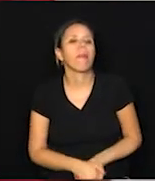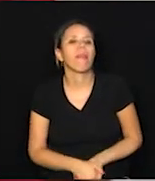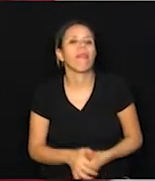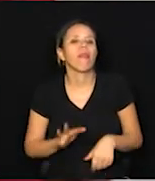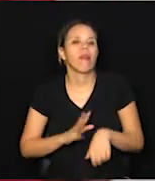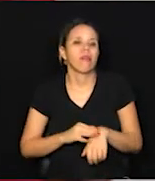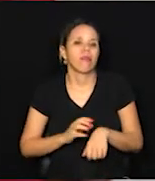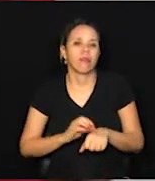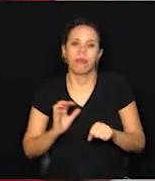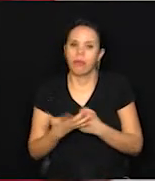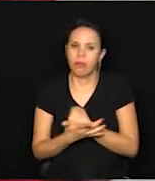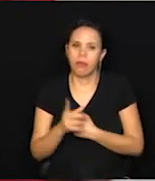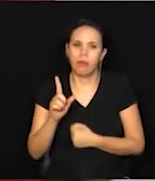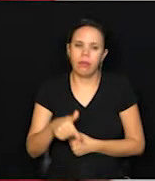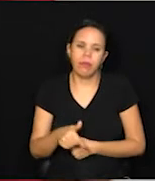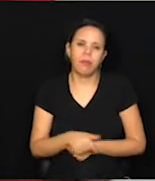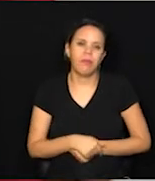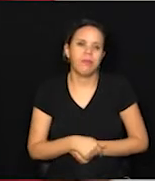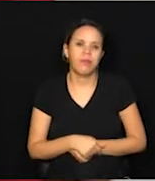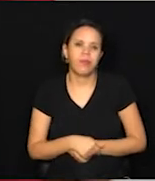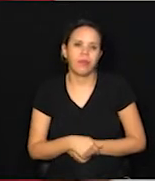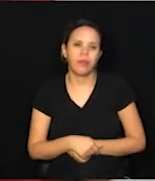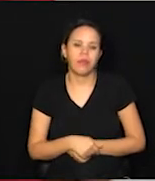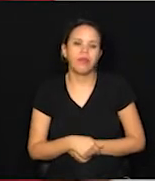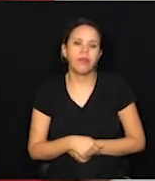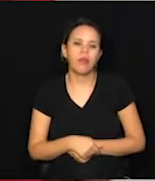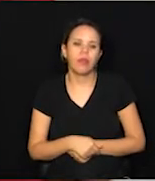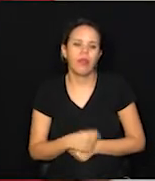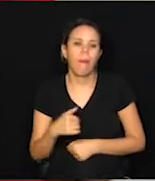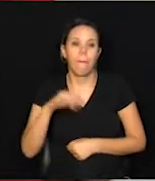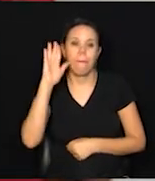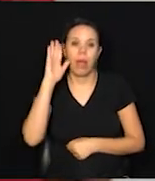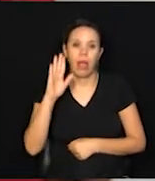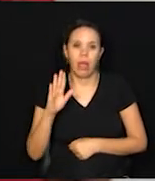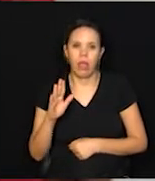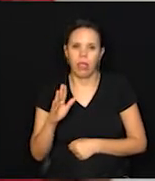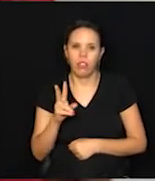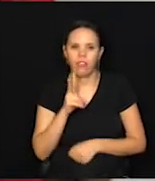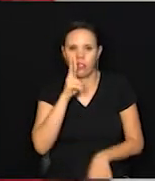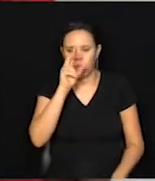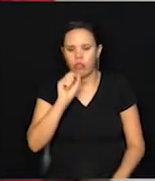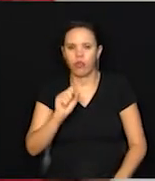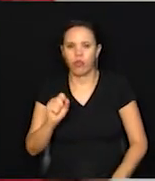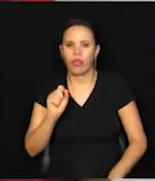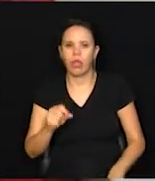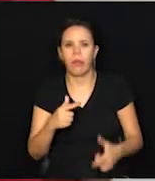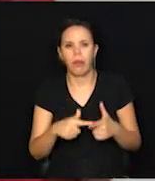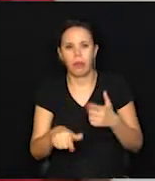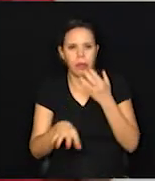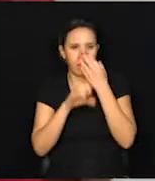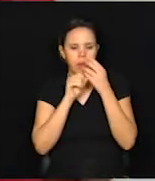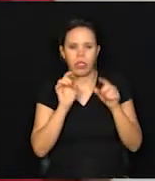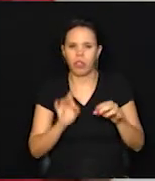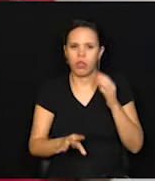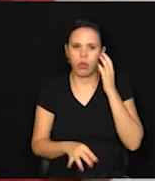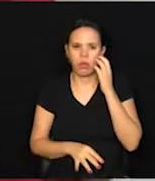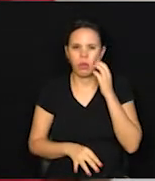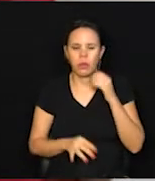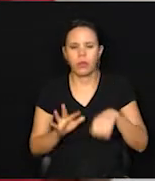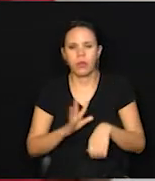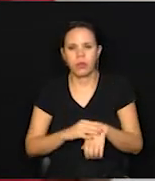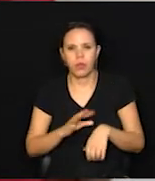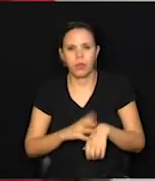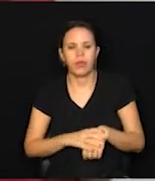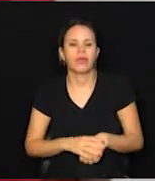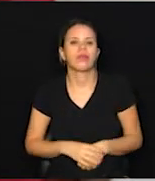a Covid-19, ela é muito mais do que uma gripezinha, óbvio, muito mais do que uma síndrome respiratória, ela é uma